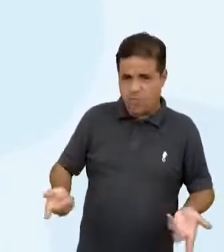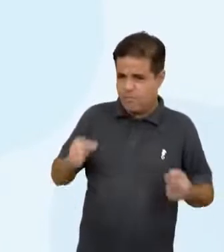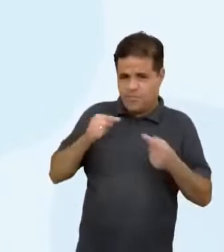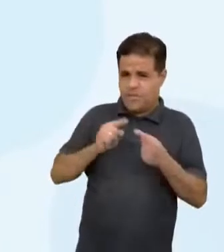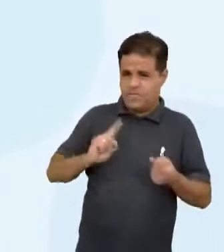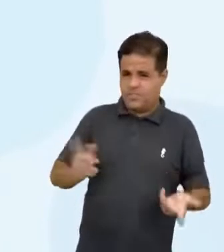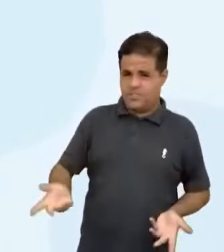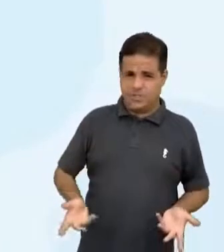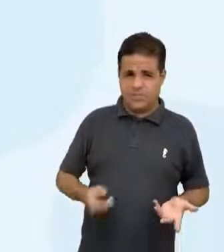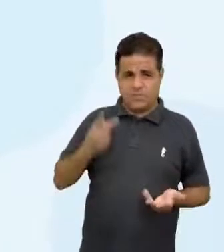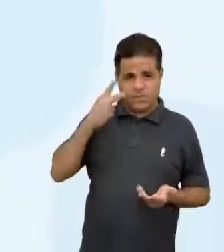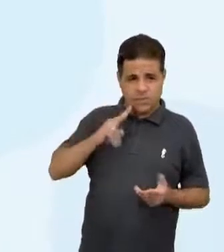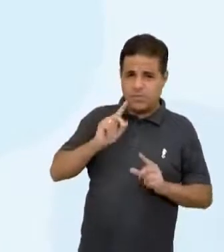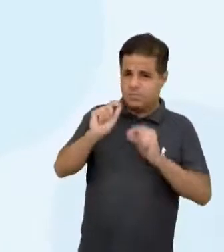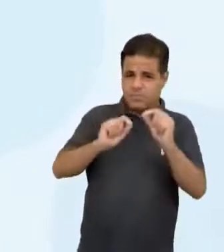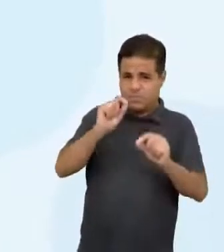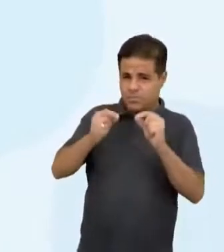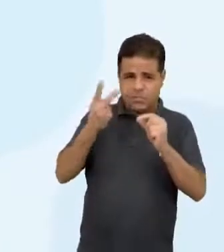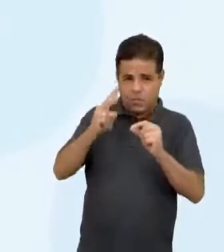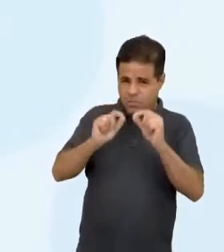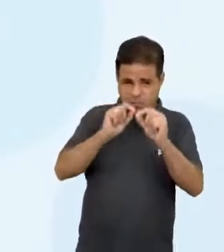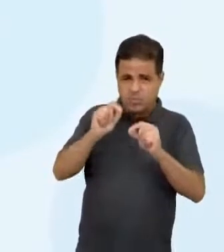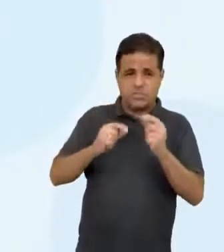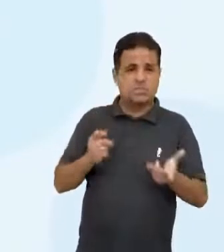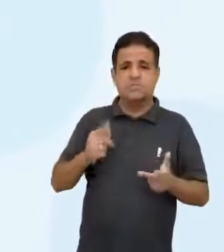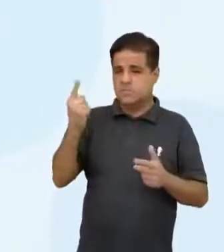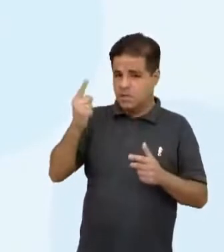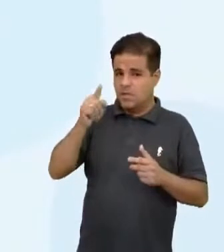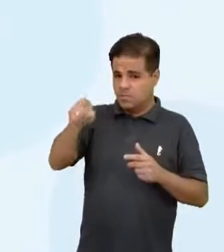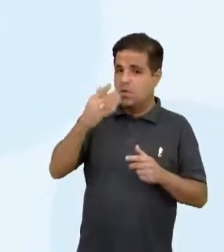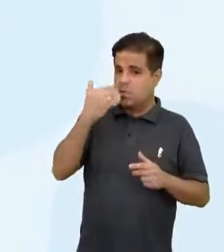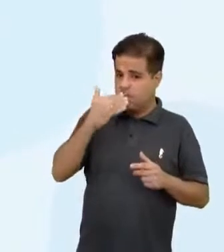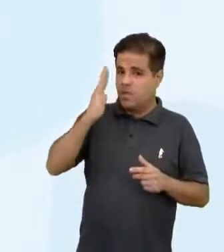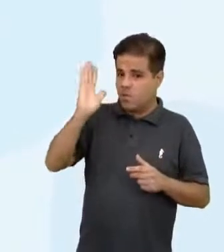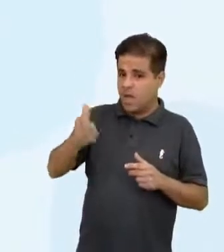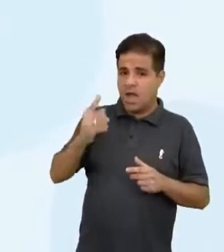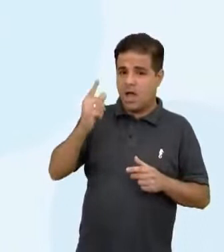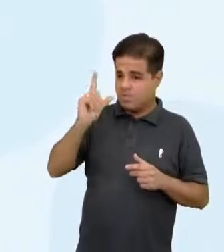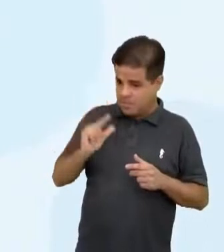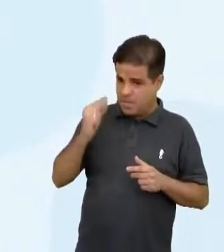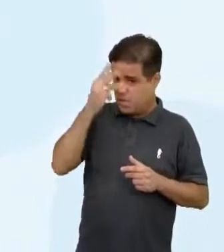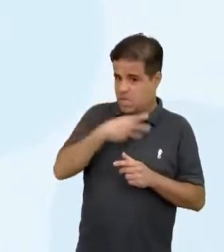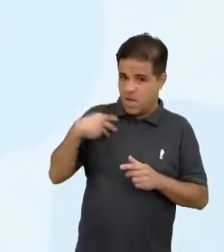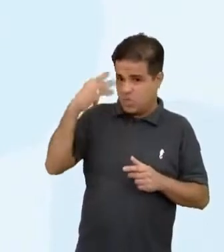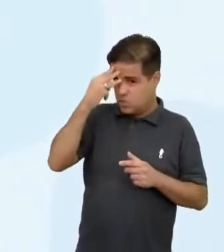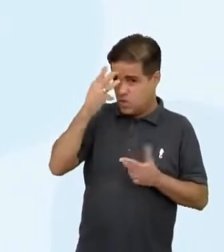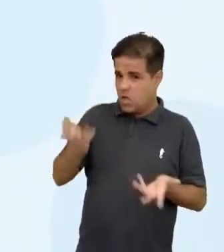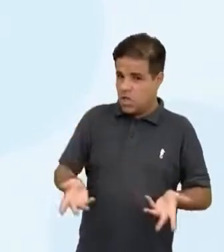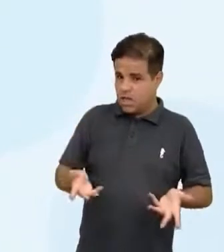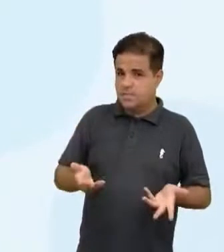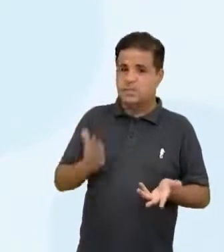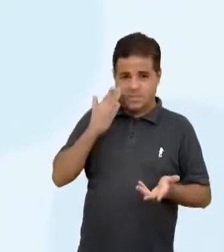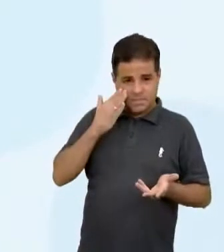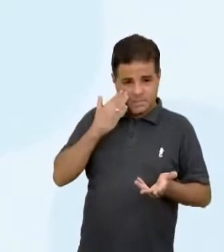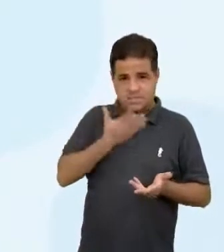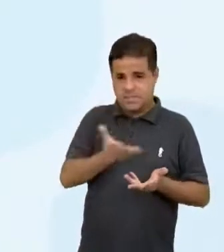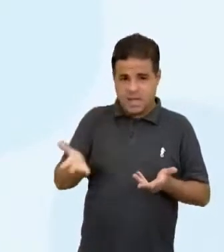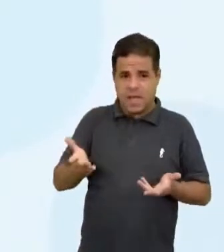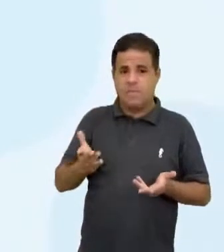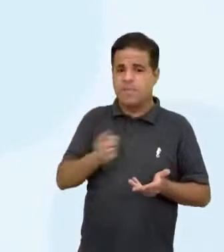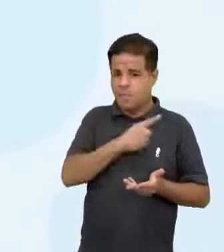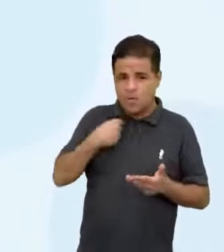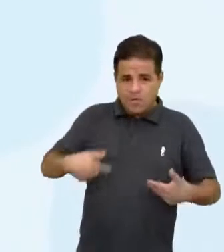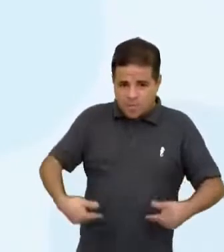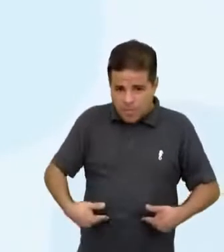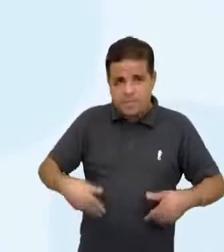faz sentido por pelo menos 2 motivos. Em primeiro lugar, você comeu há menos de 3 horas e, como se sabe, para morrer